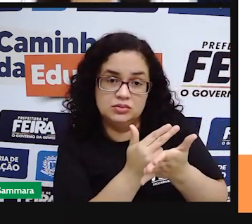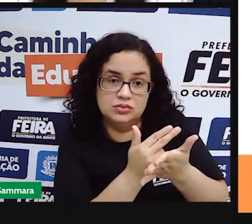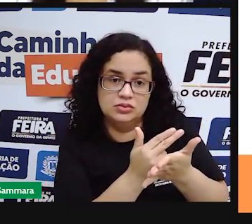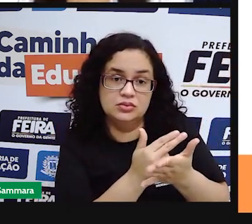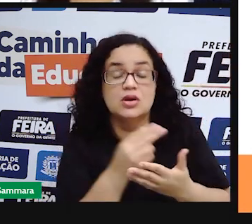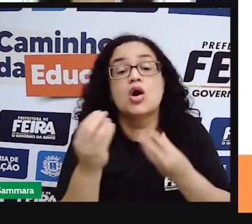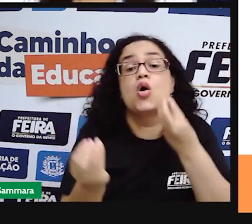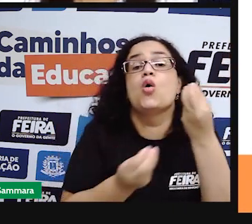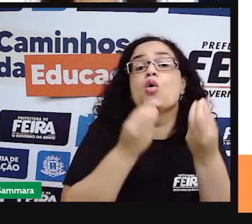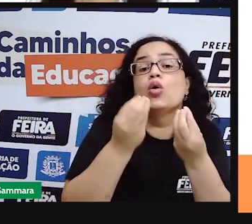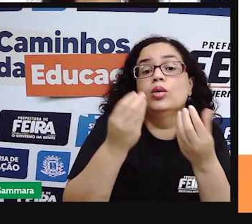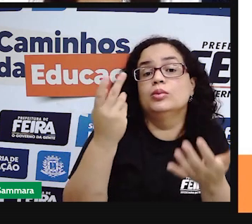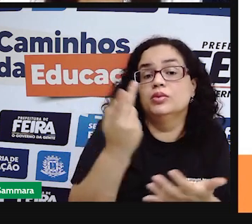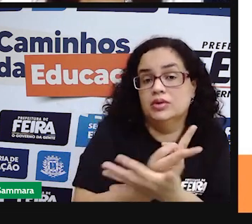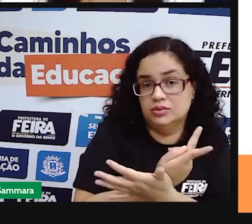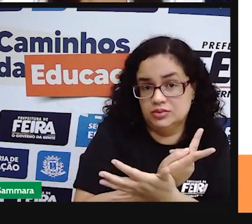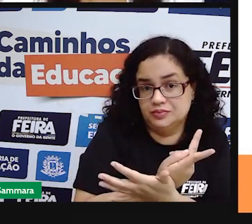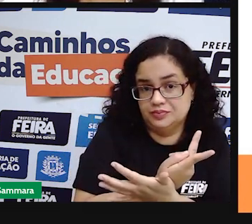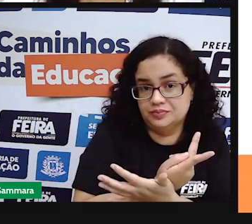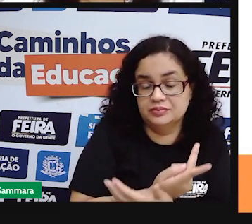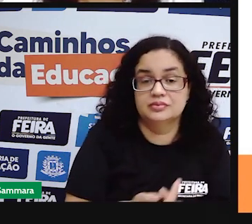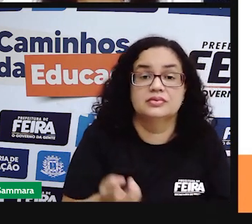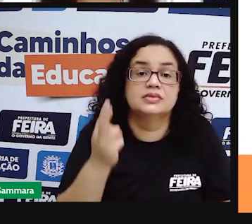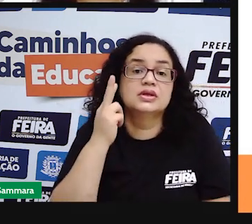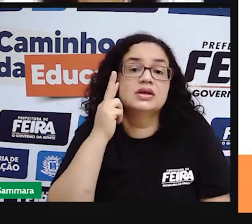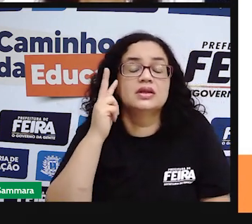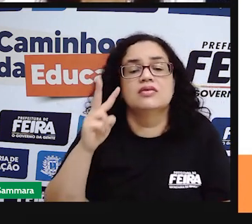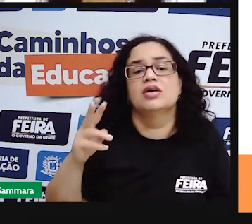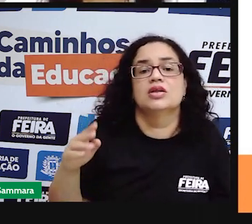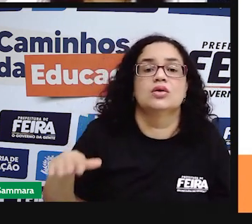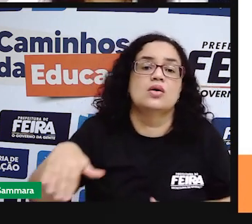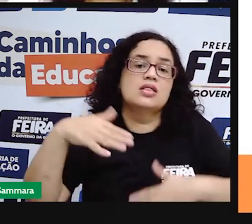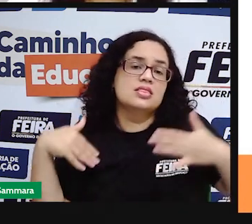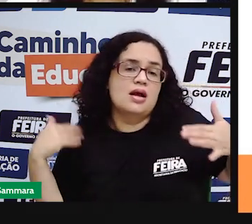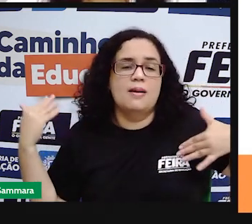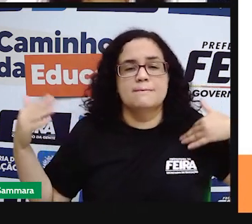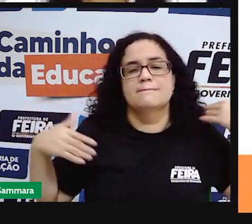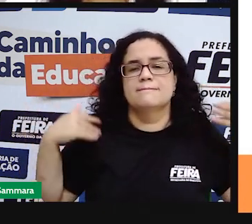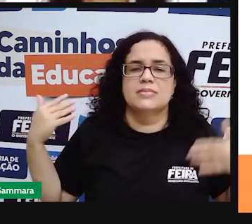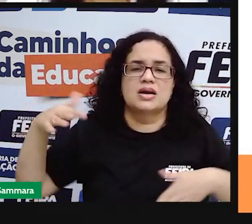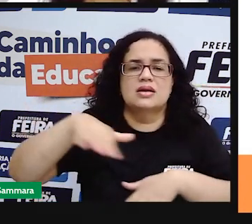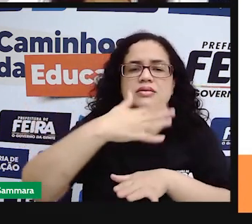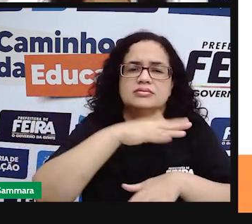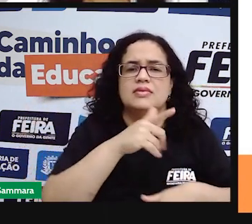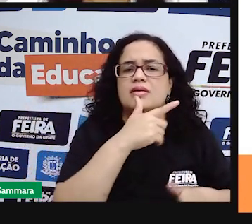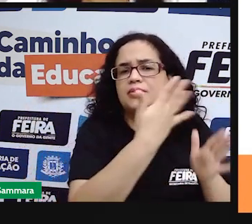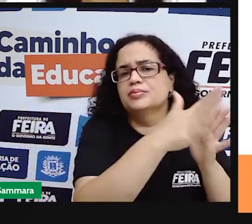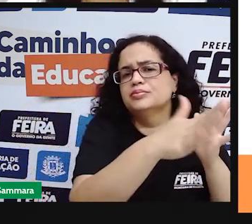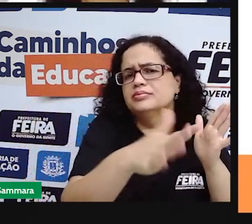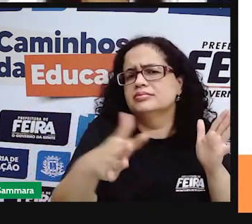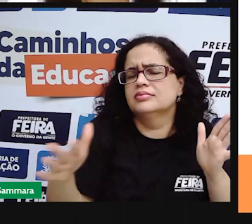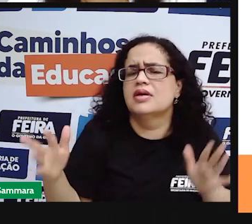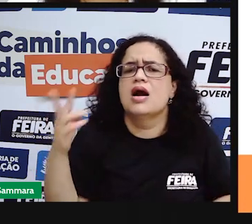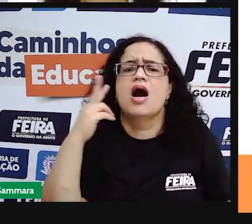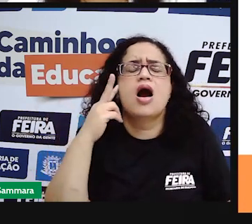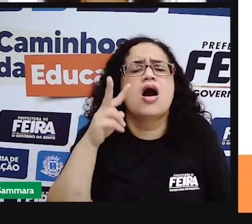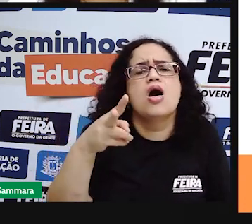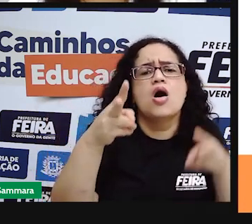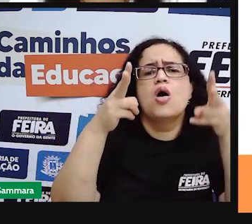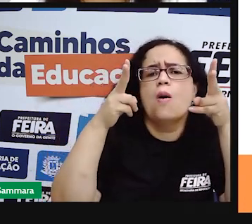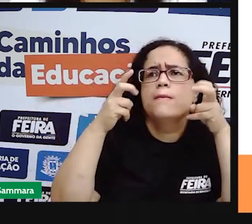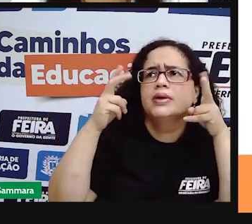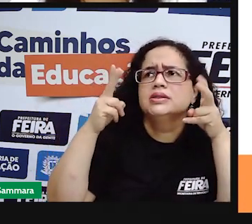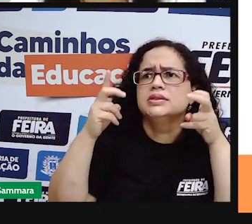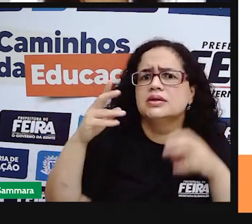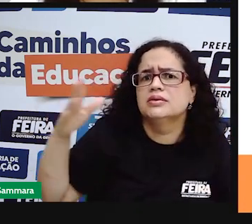como acontece. A gente está em uma praia, tem um guarda-sol. E o que vocês observam em relação à